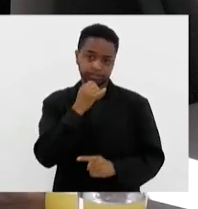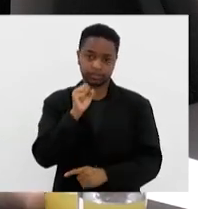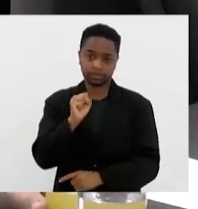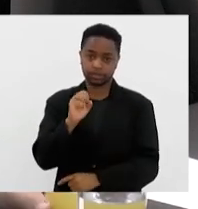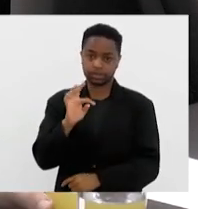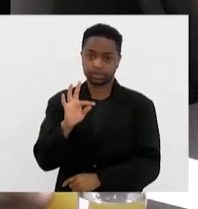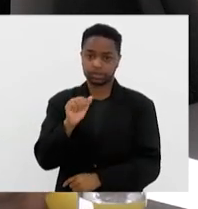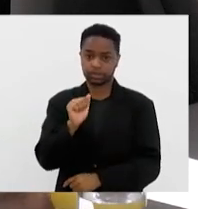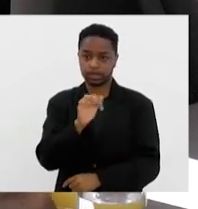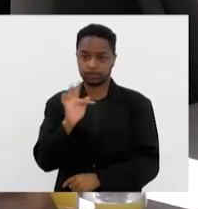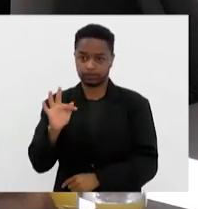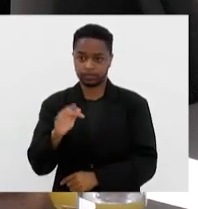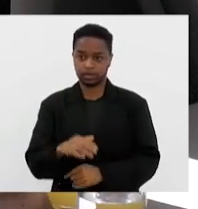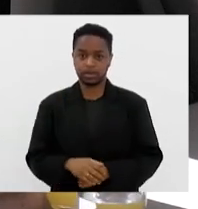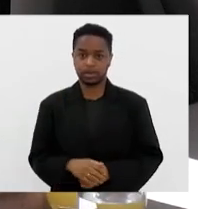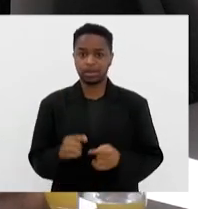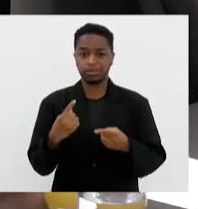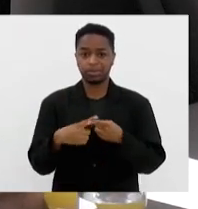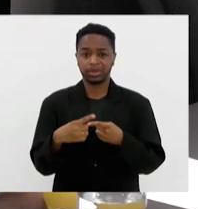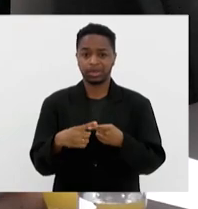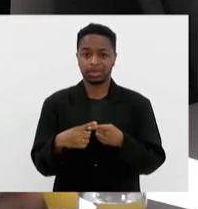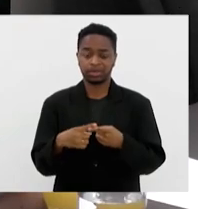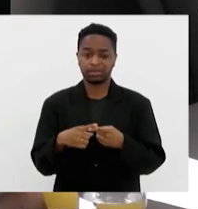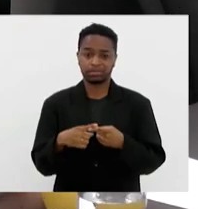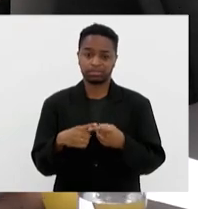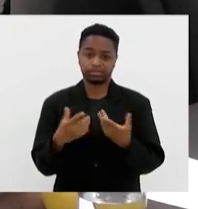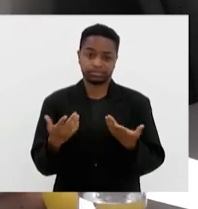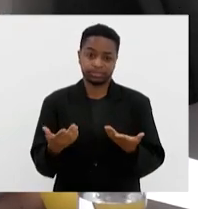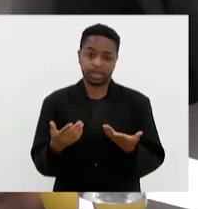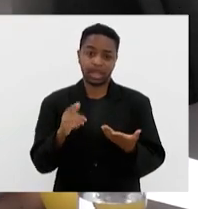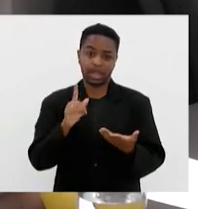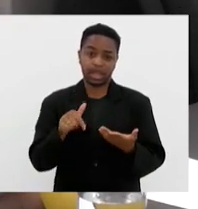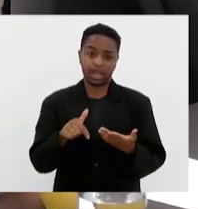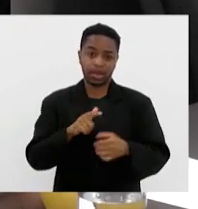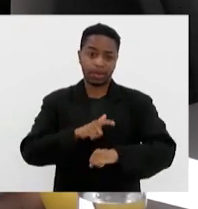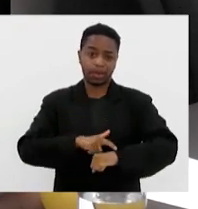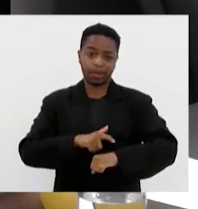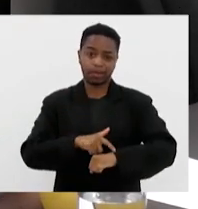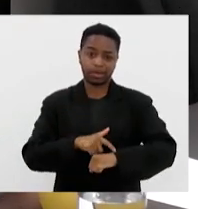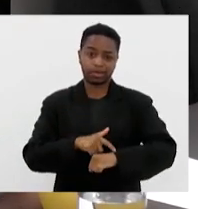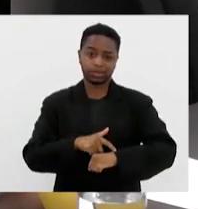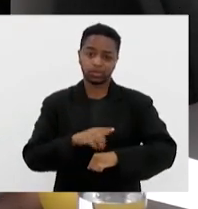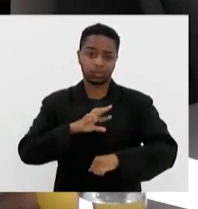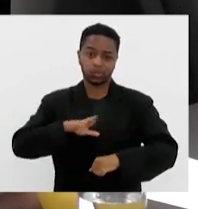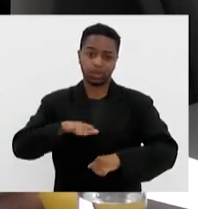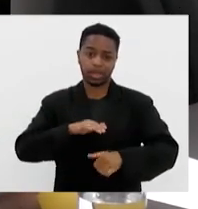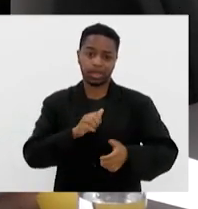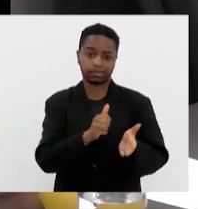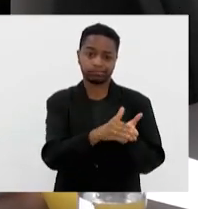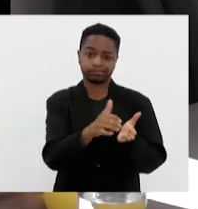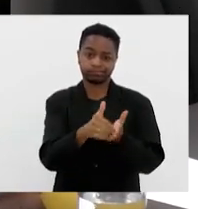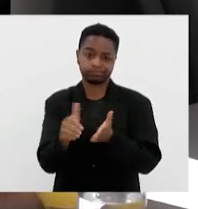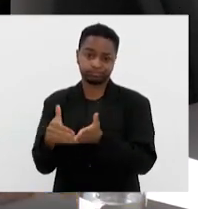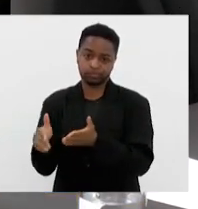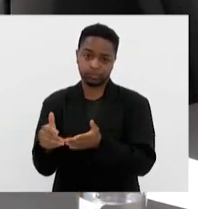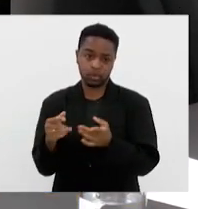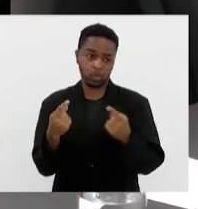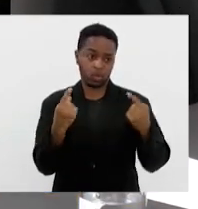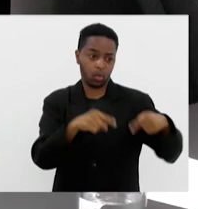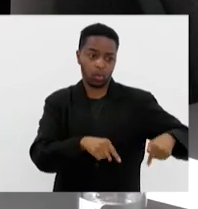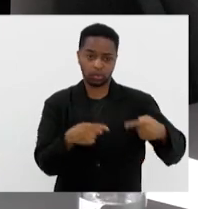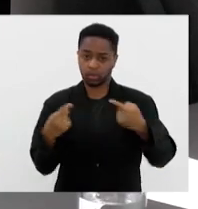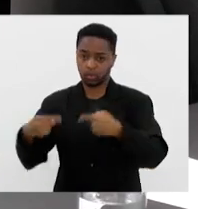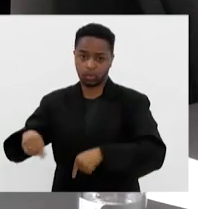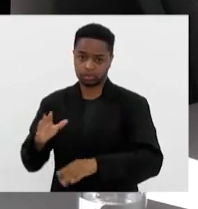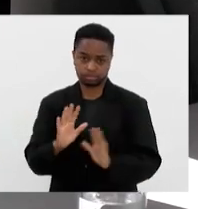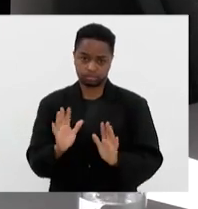Vossa Excelência, me permite? Eles são classificatórios, né? Na verdade, eles são uma etapa que não elimina frontalmente um contra o outro. Não, né? E Vossa